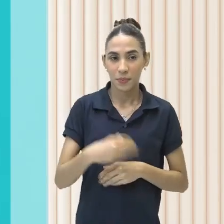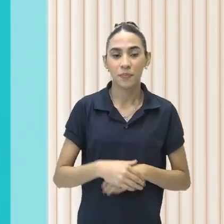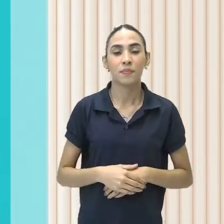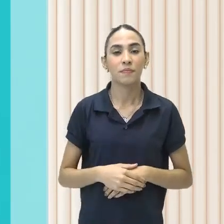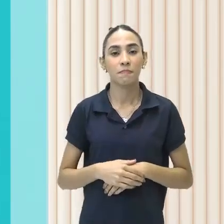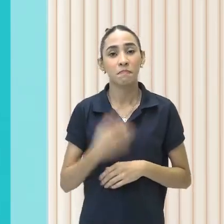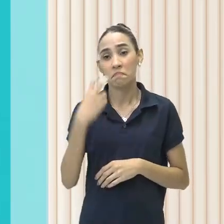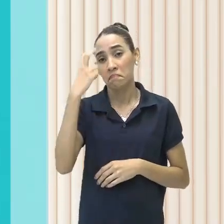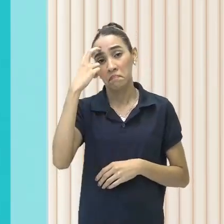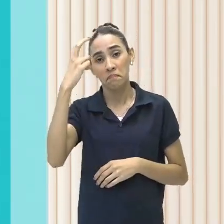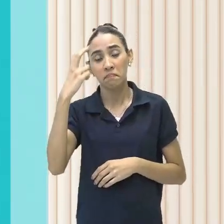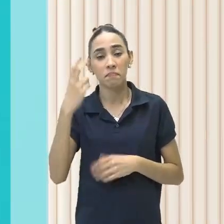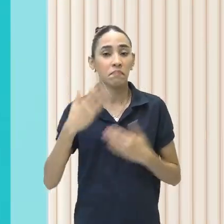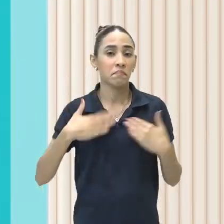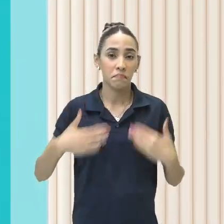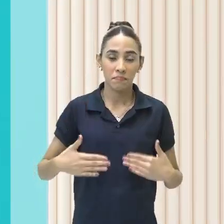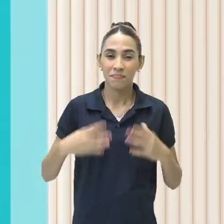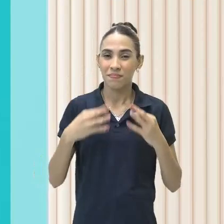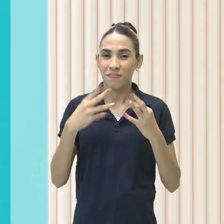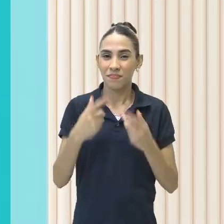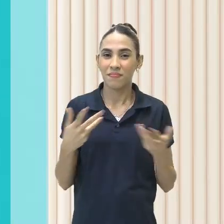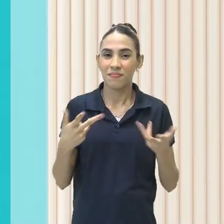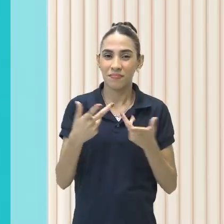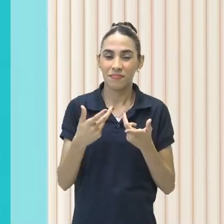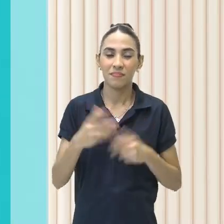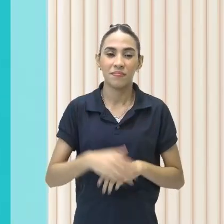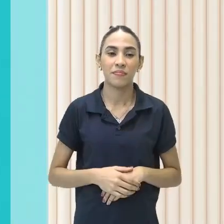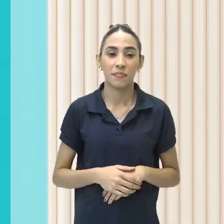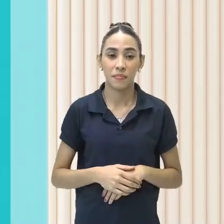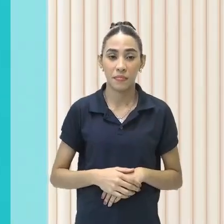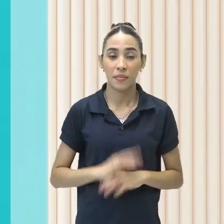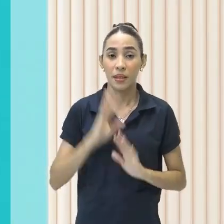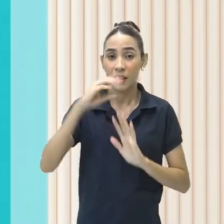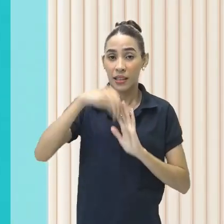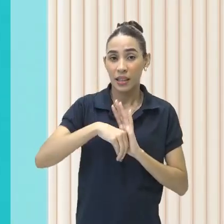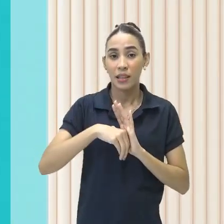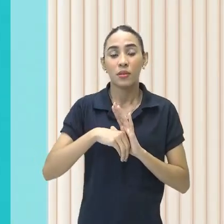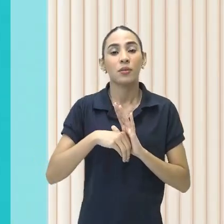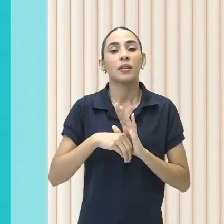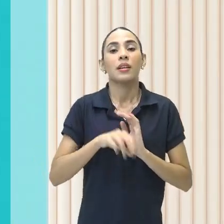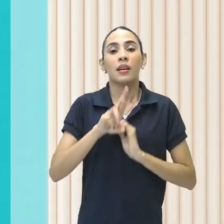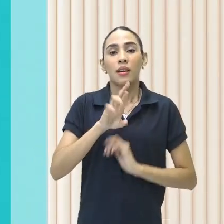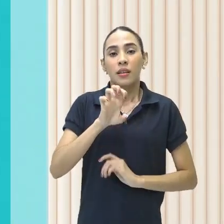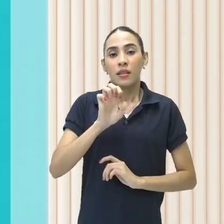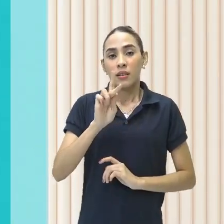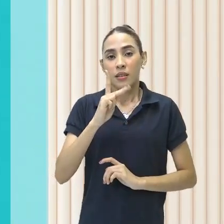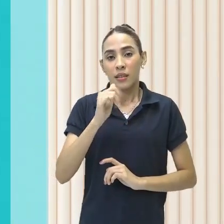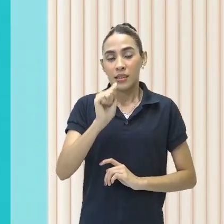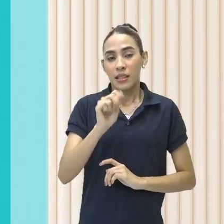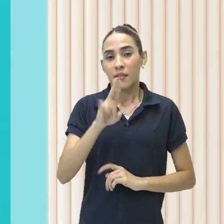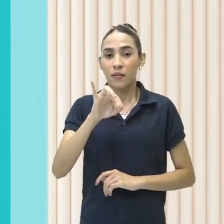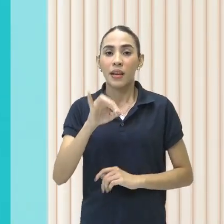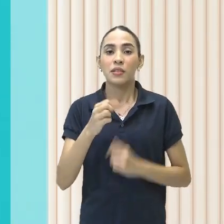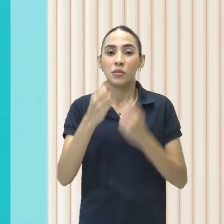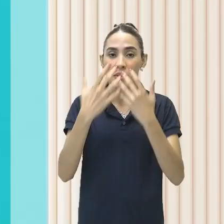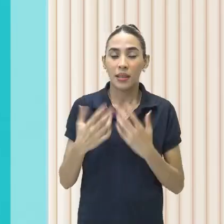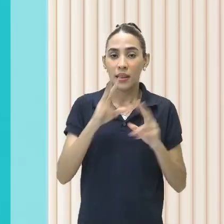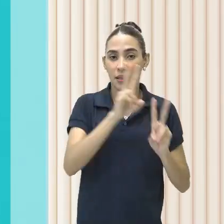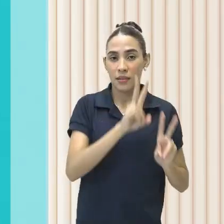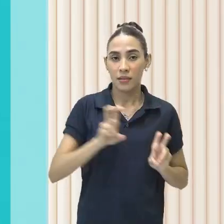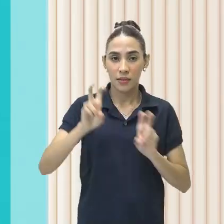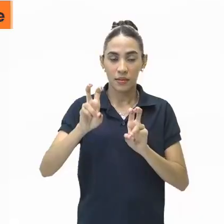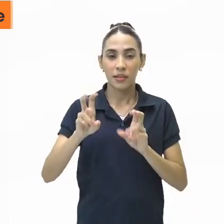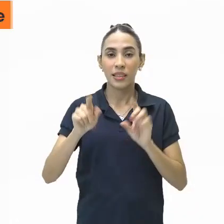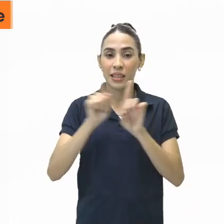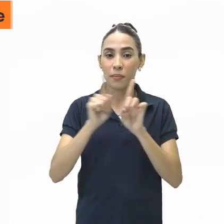Seja intelectual, físico e tudo mais. Certo? Aí, dentro da nossa resenha, como eu disse para vocês, ele traz essa questão da citação e da